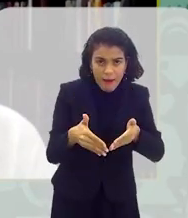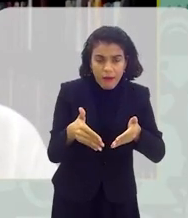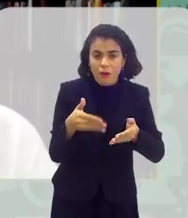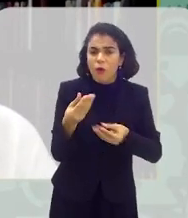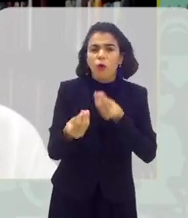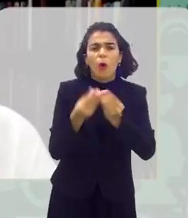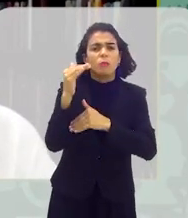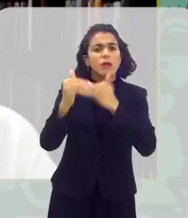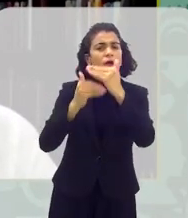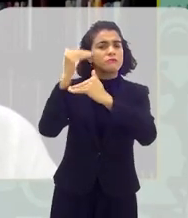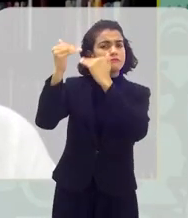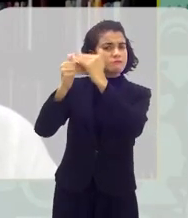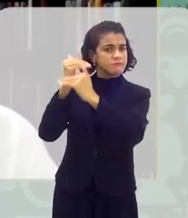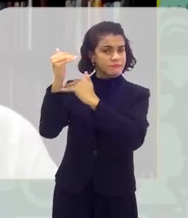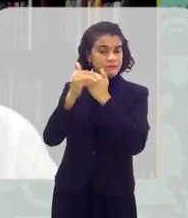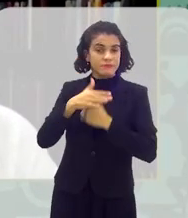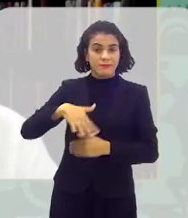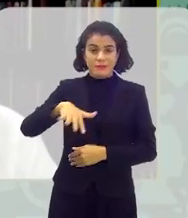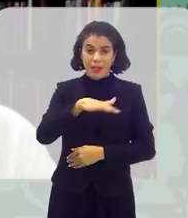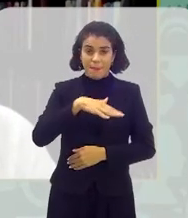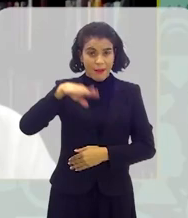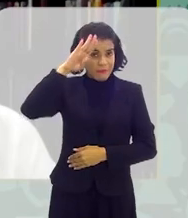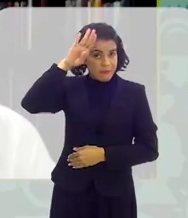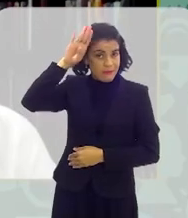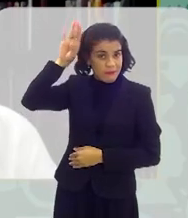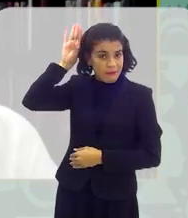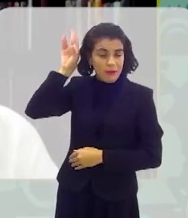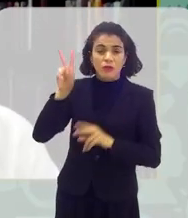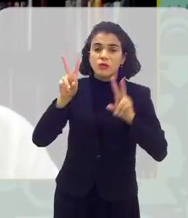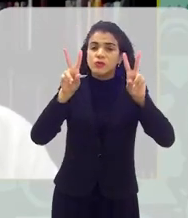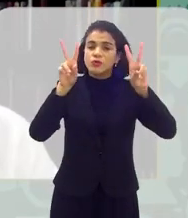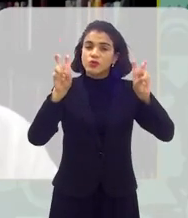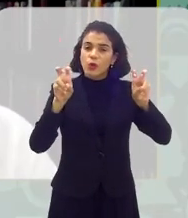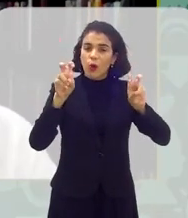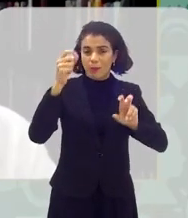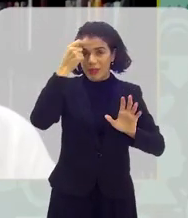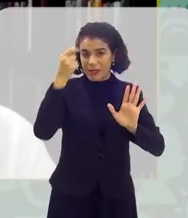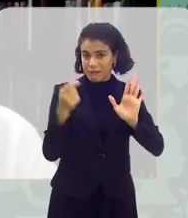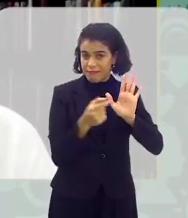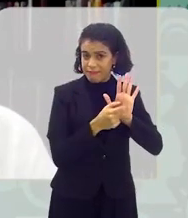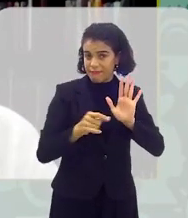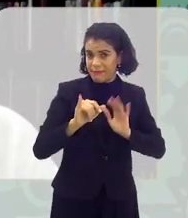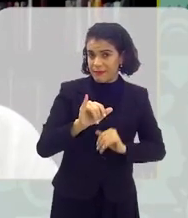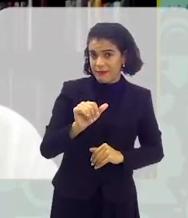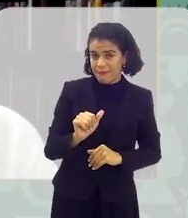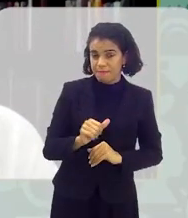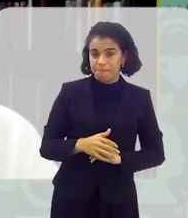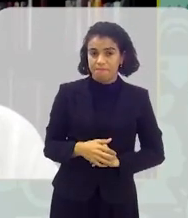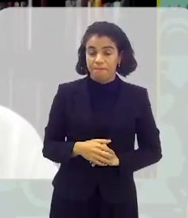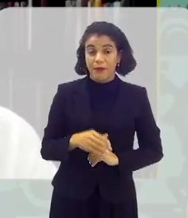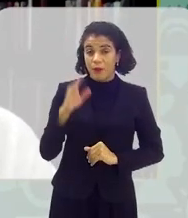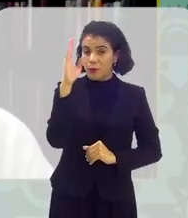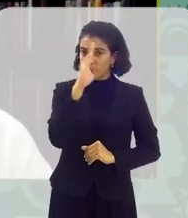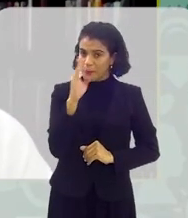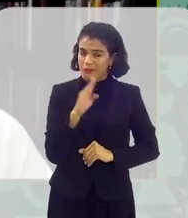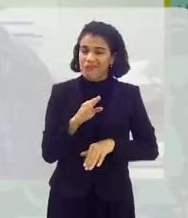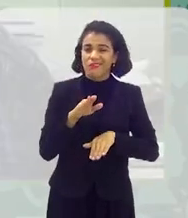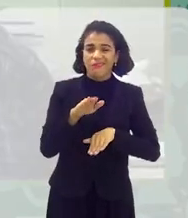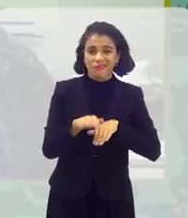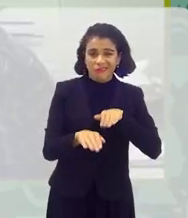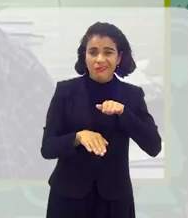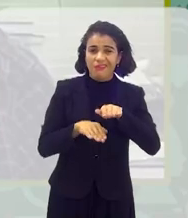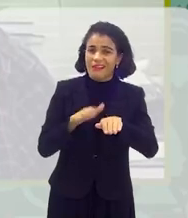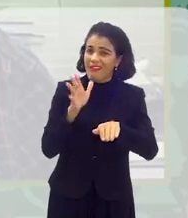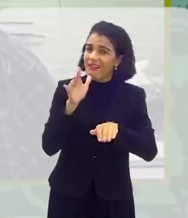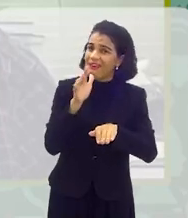Como que tá a evolução né na parte acadêmica em relação a inteligência artificial no Brasil hoje